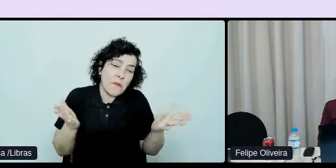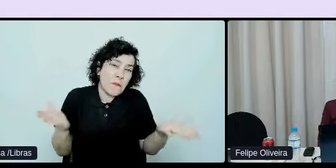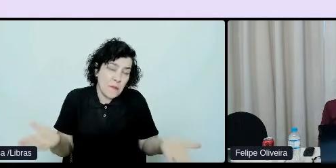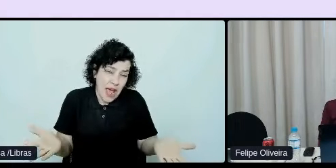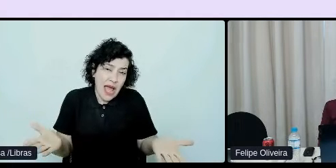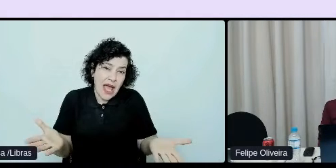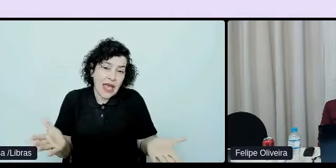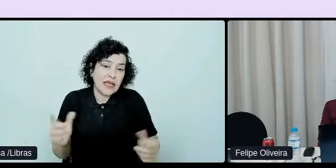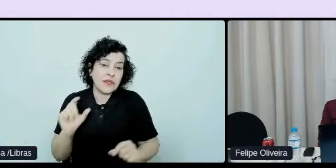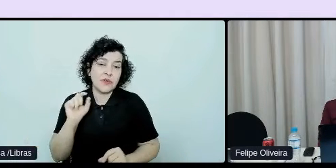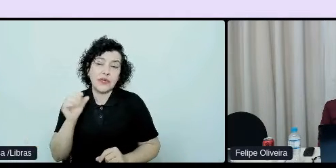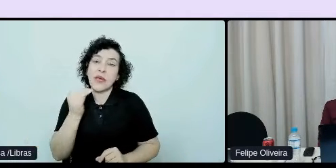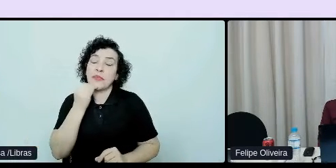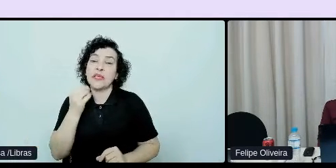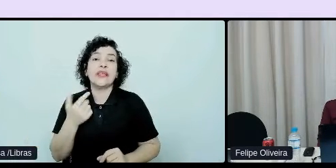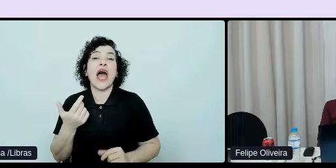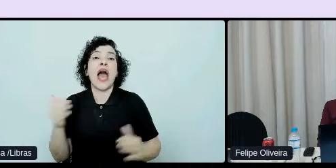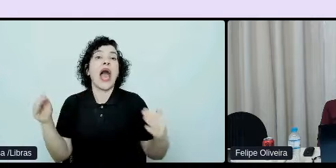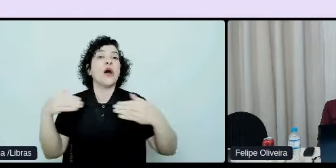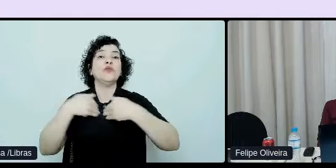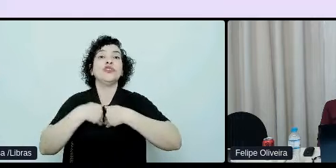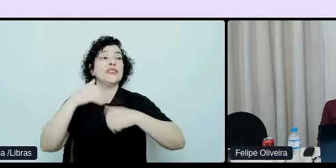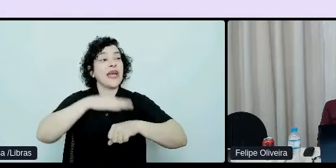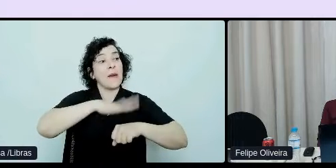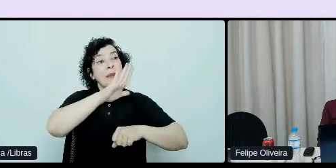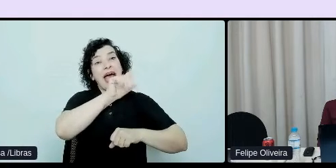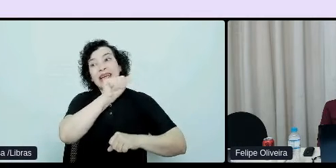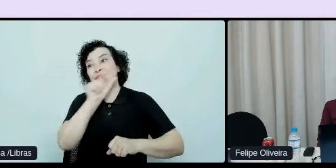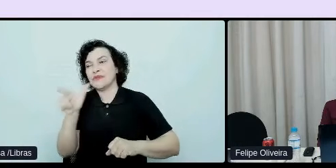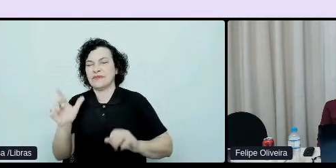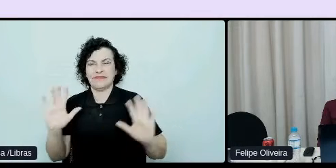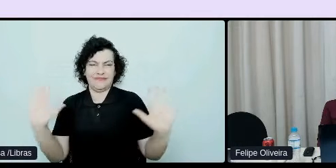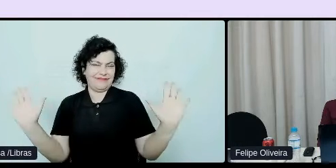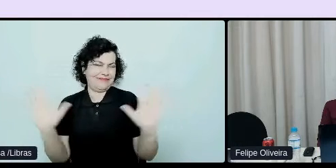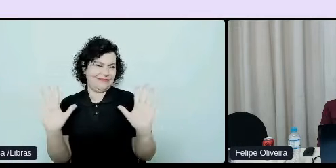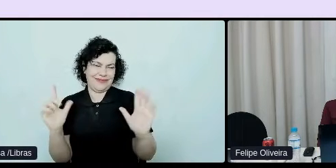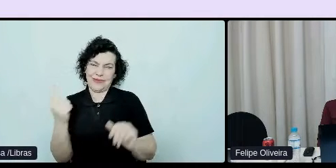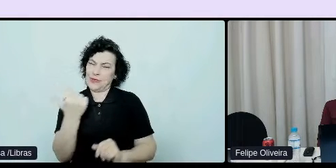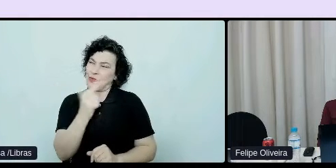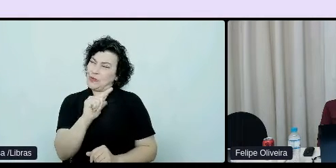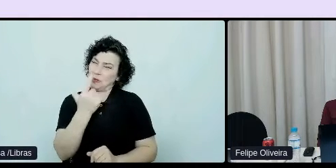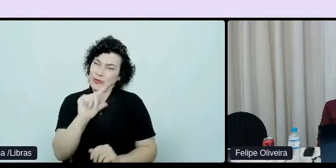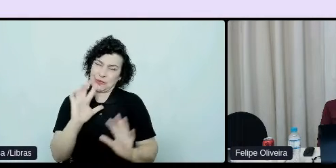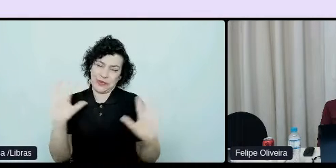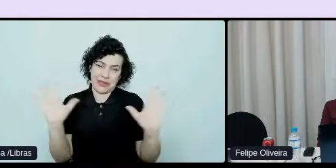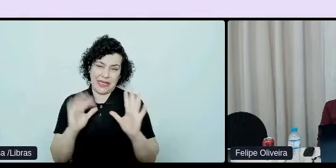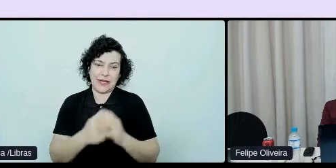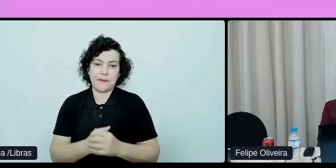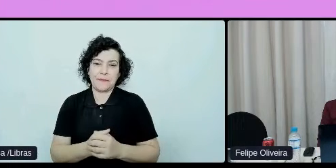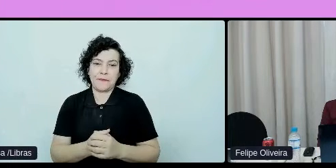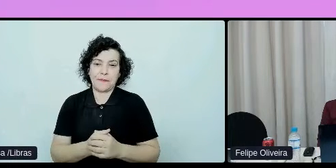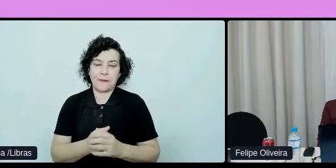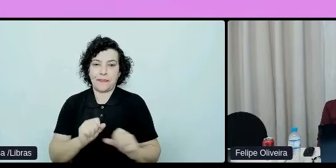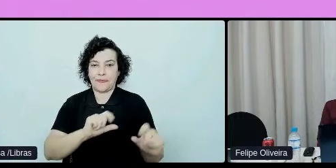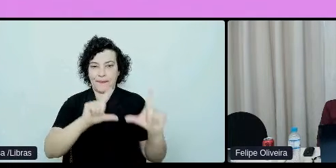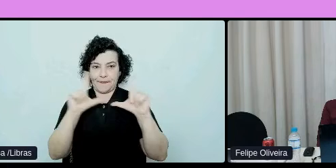significa que um é mais autista do que o outro, tá? Eu vou falar um pouquinho, então, pode passar, por favor,